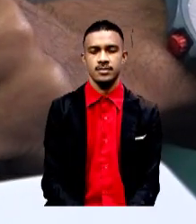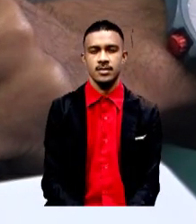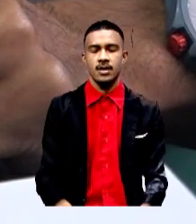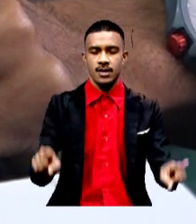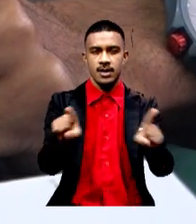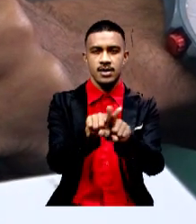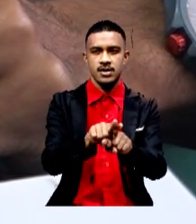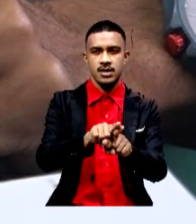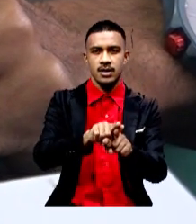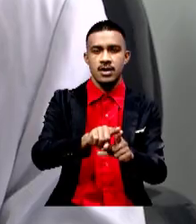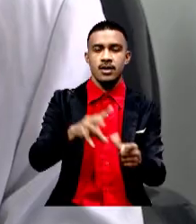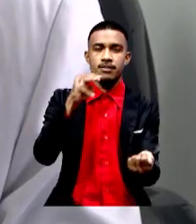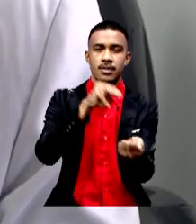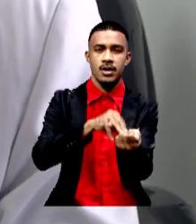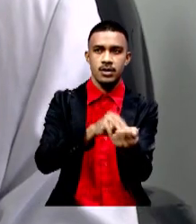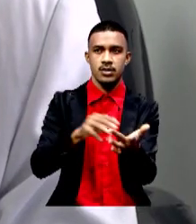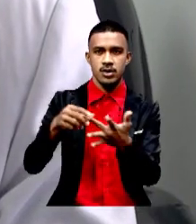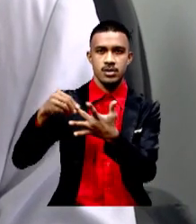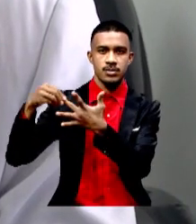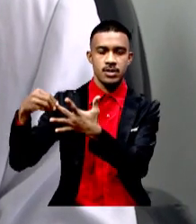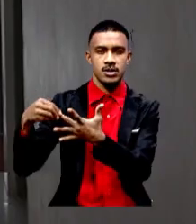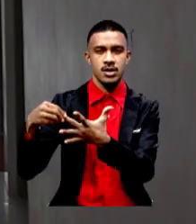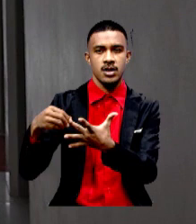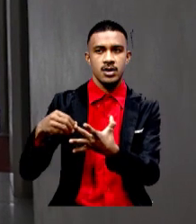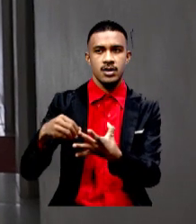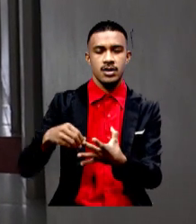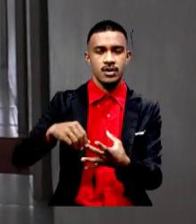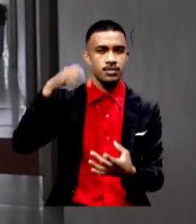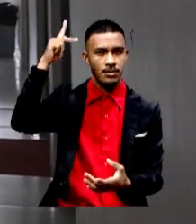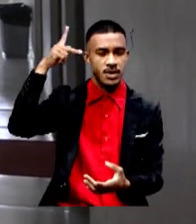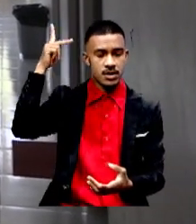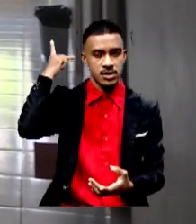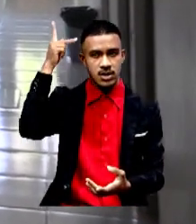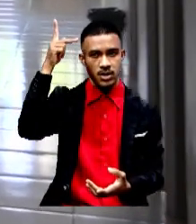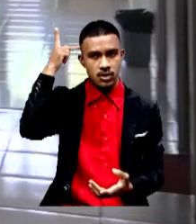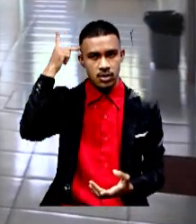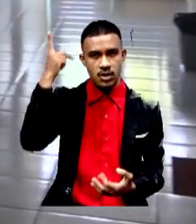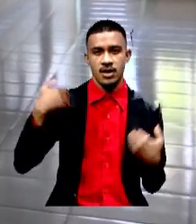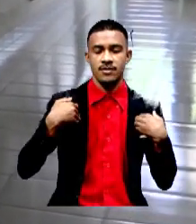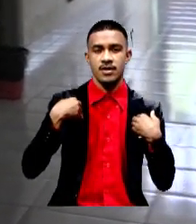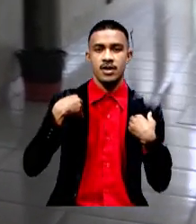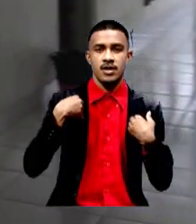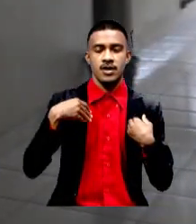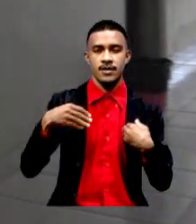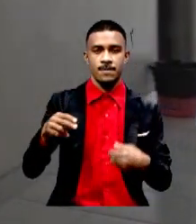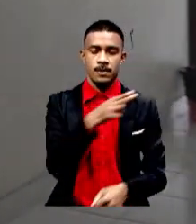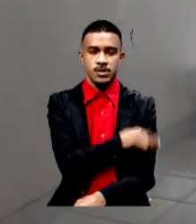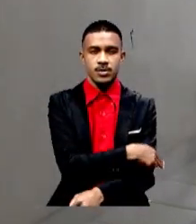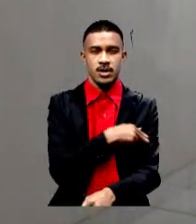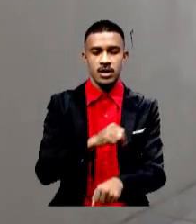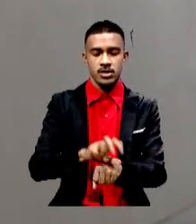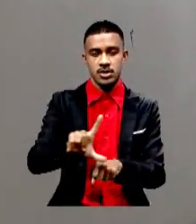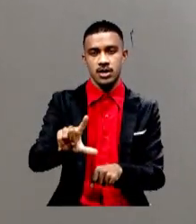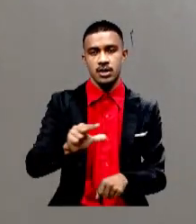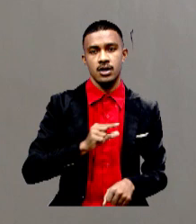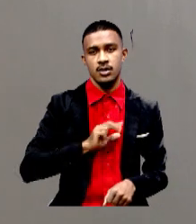Anesan médico especialista departamento psiquiatria e hospital nacional Guido Valadares esforço an